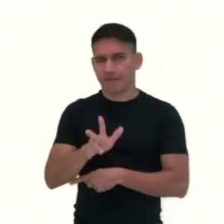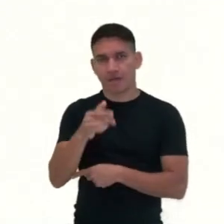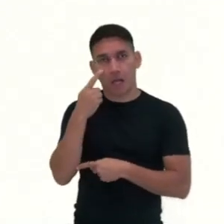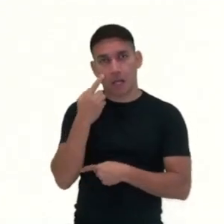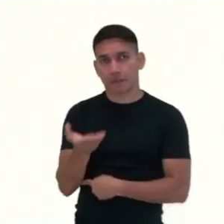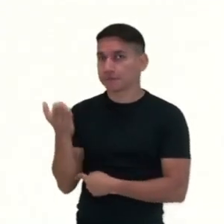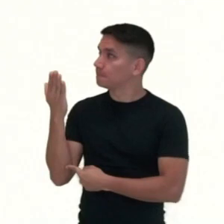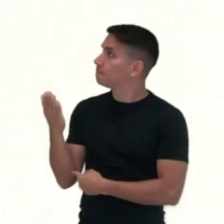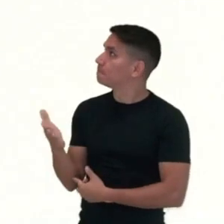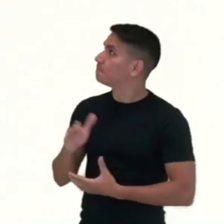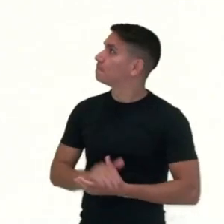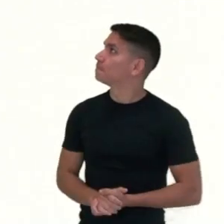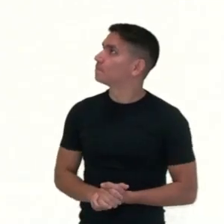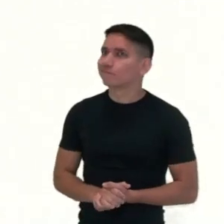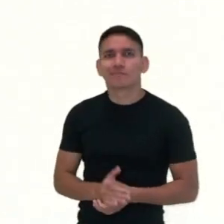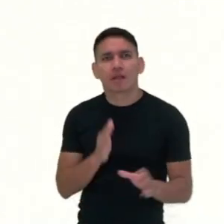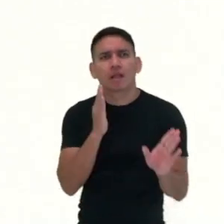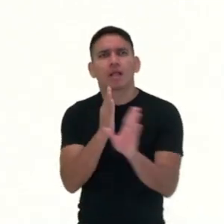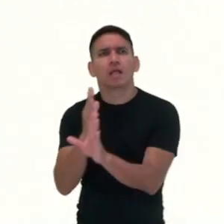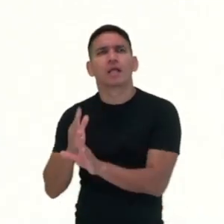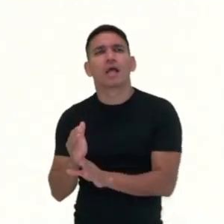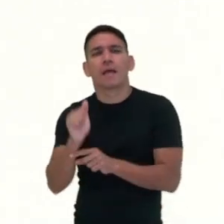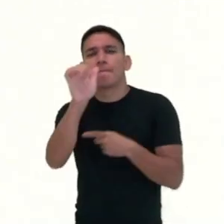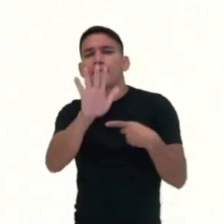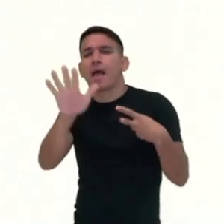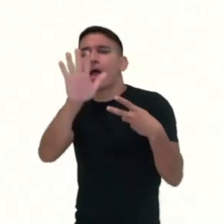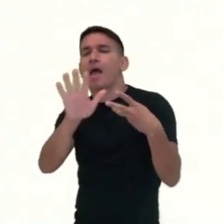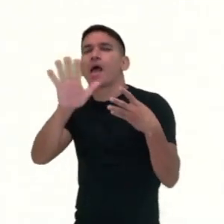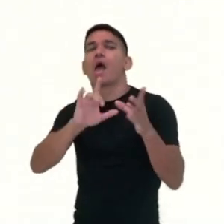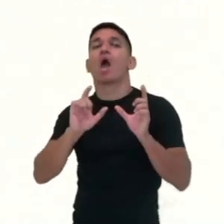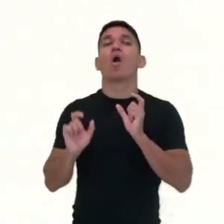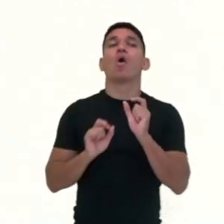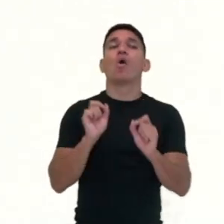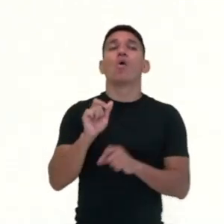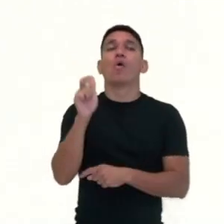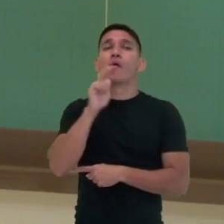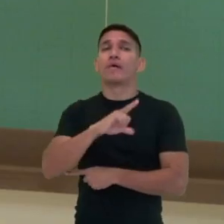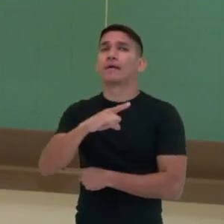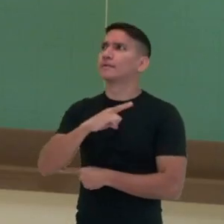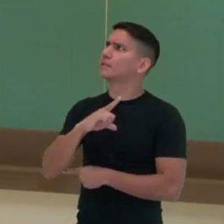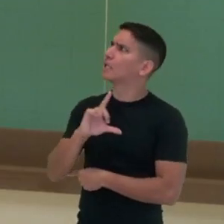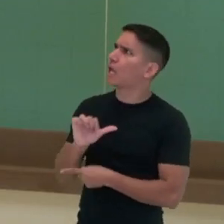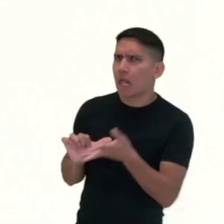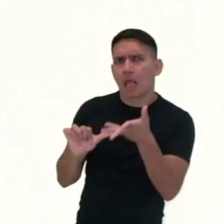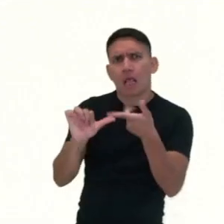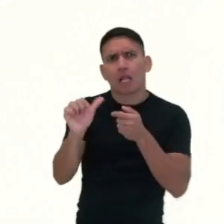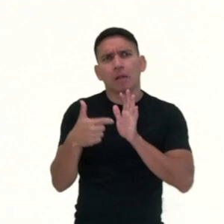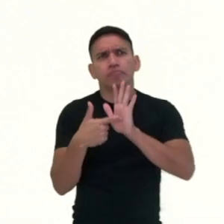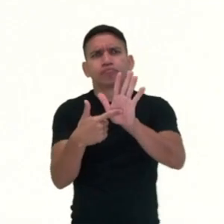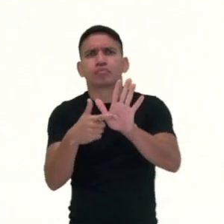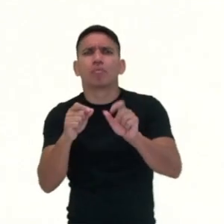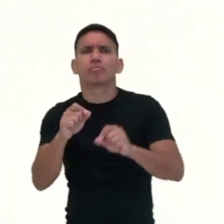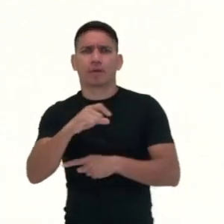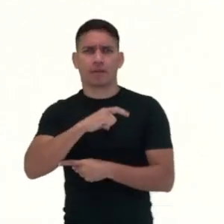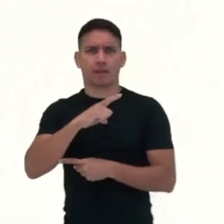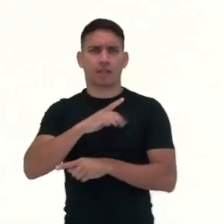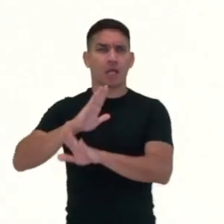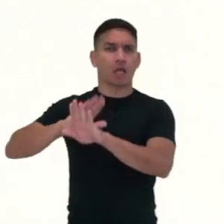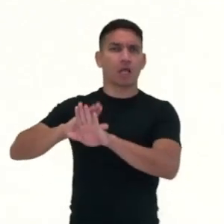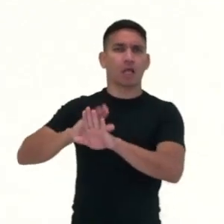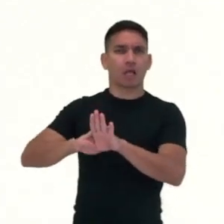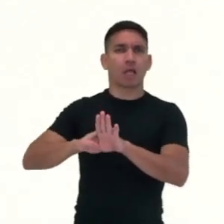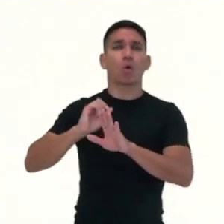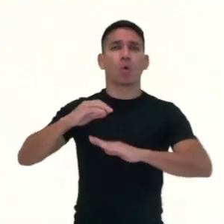Vamos lá? Olha só. Identifique entre as imagens aquelas em que os elementos indicados apresentam a ideia de